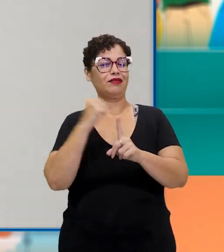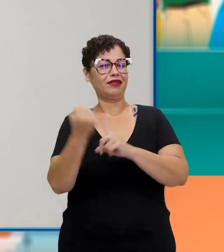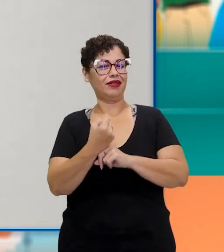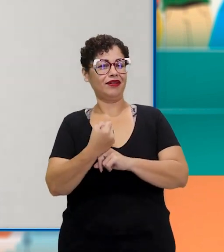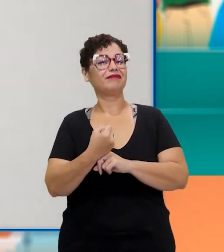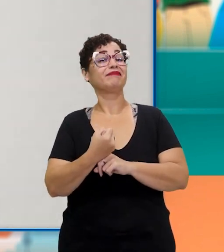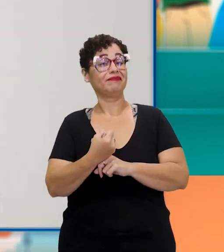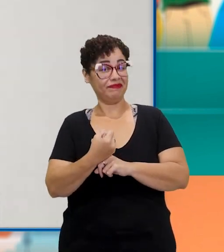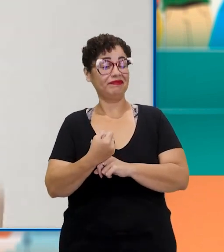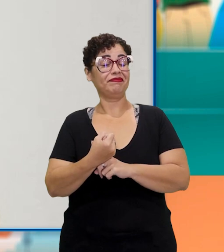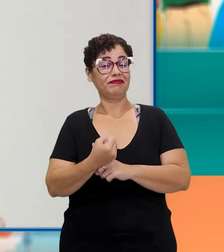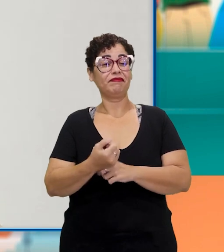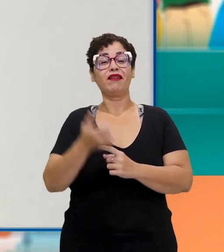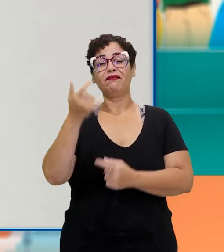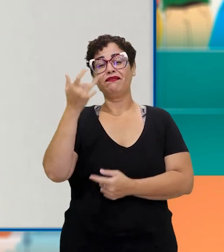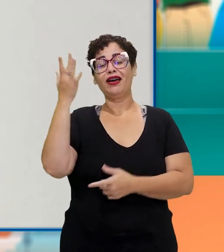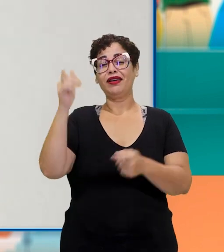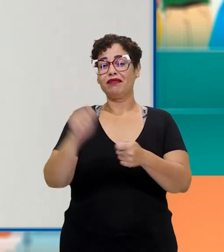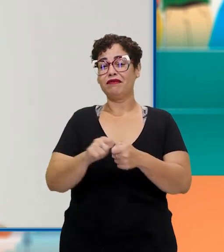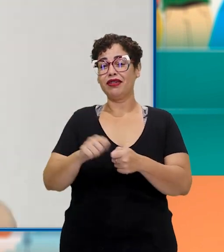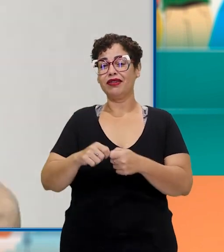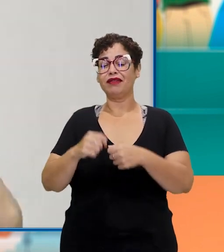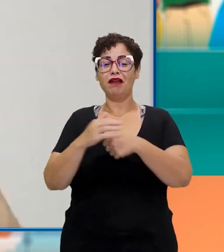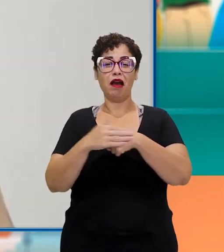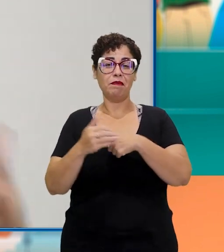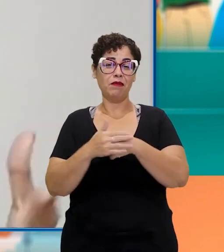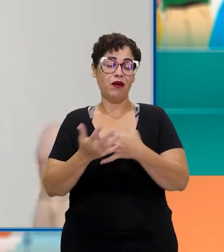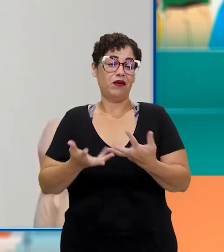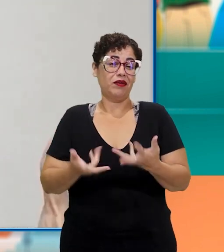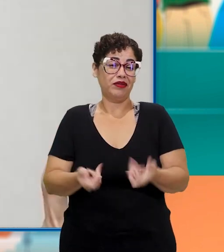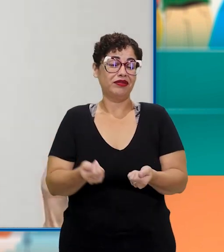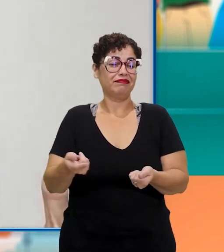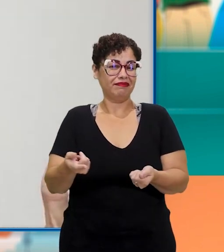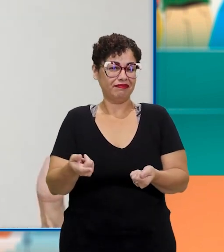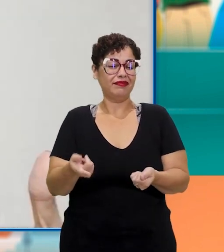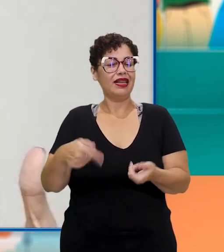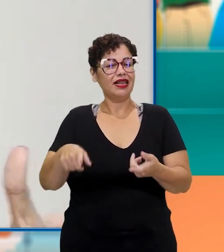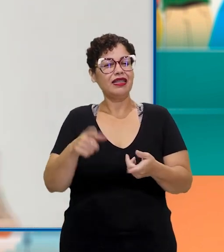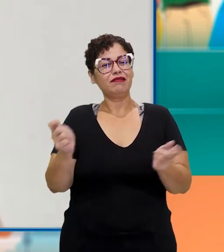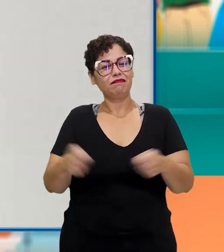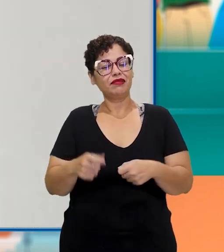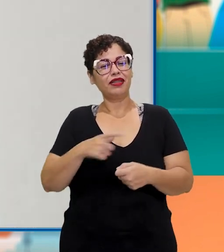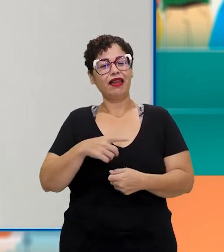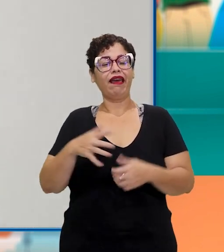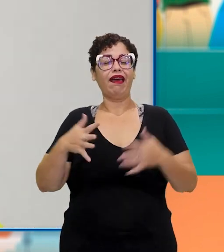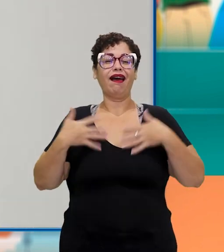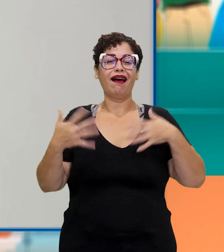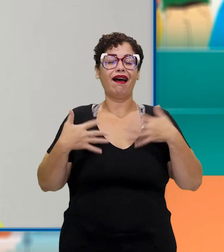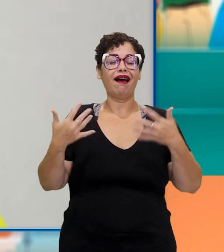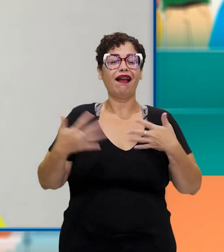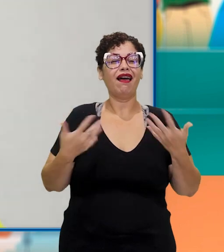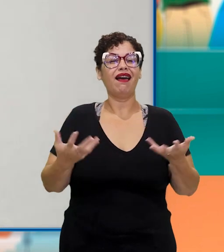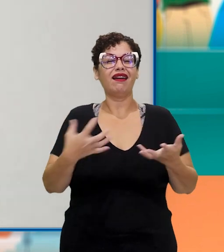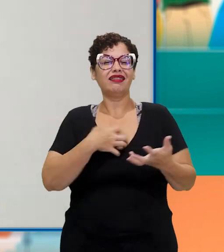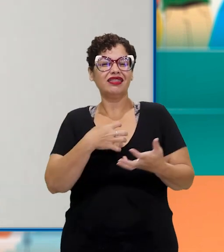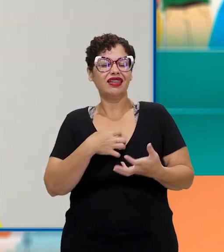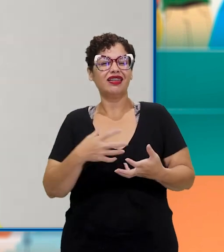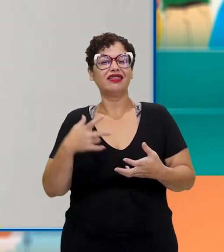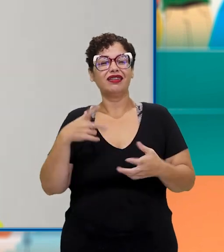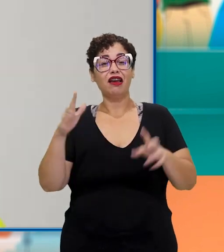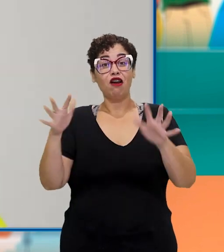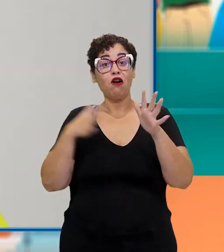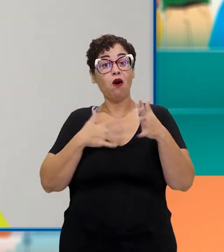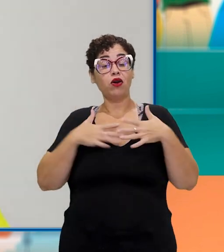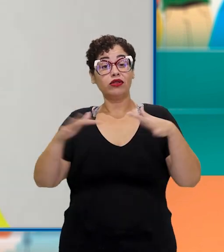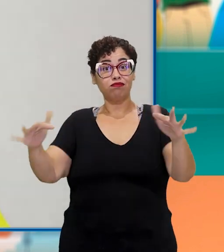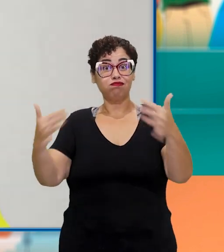habilidade social. É fácil de execução pelos amorosos sanguíneos. Eles possuem espírito alegre, buscam